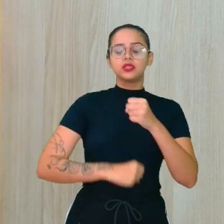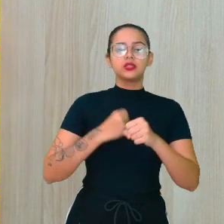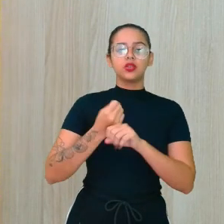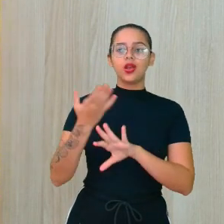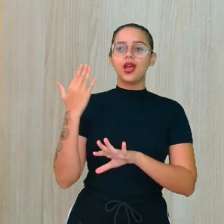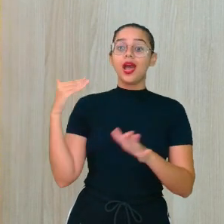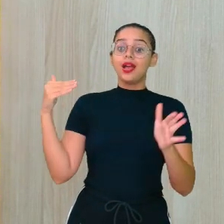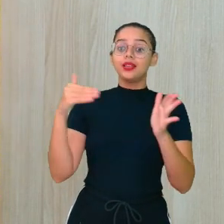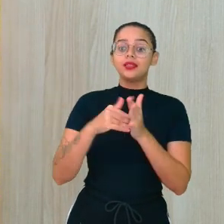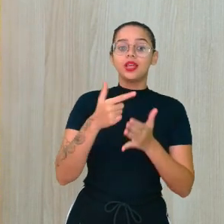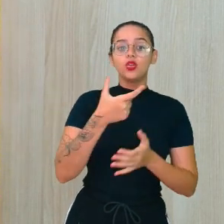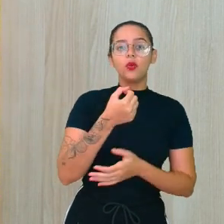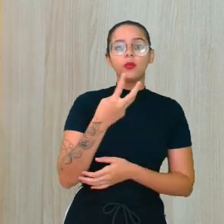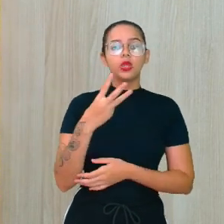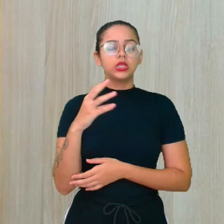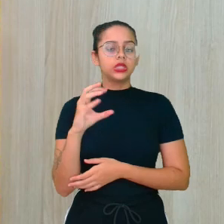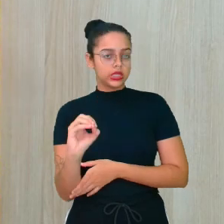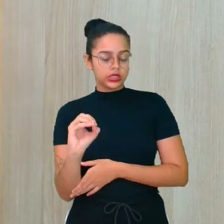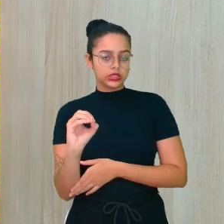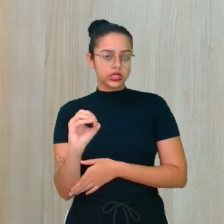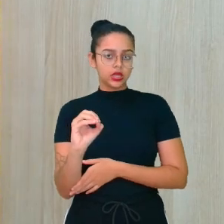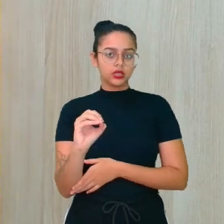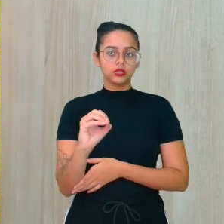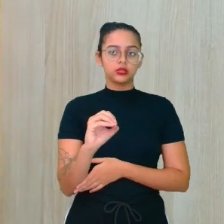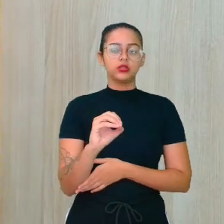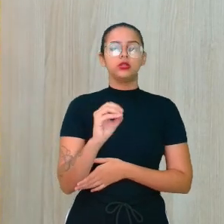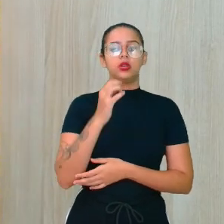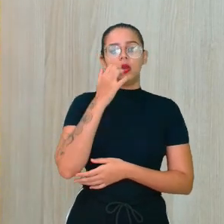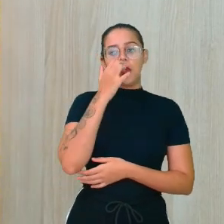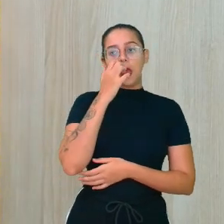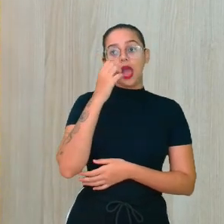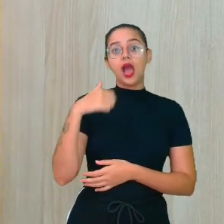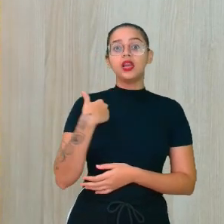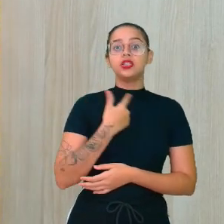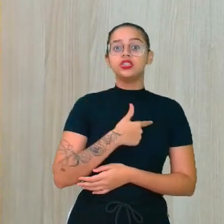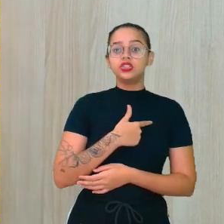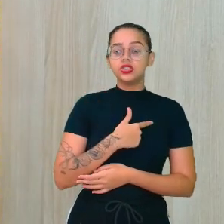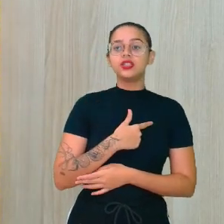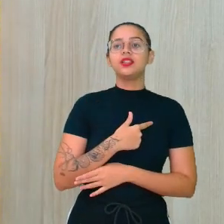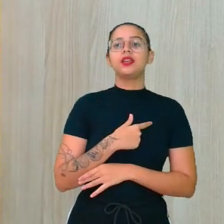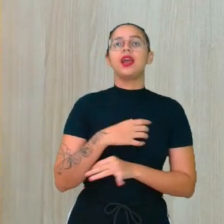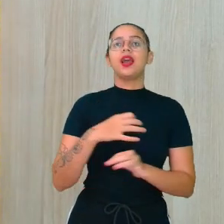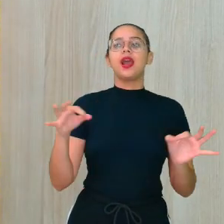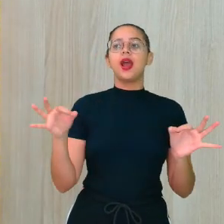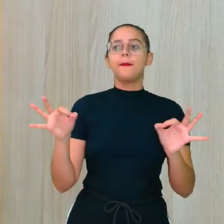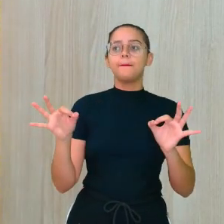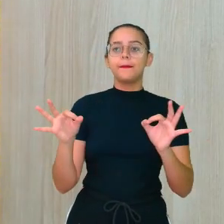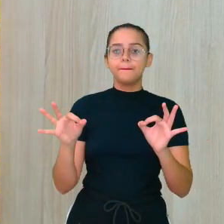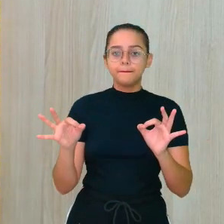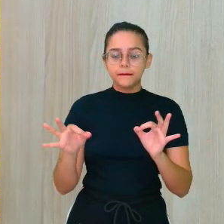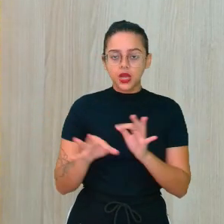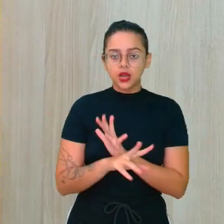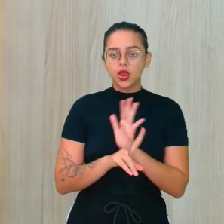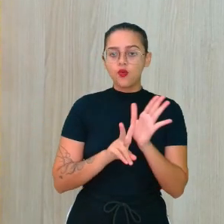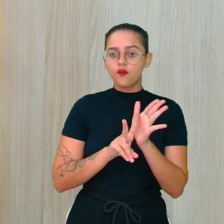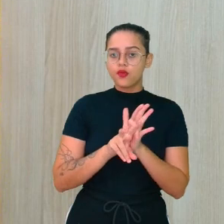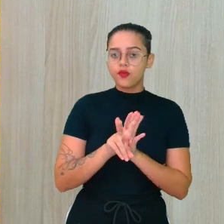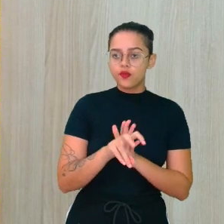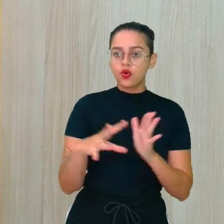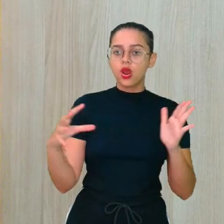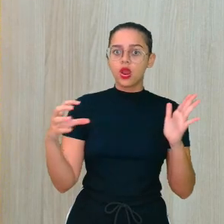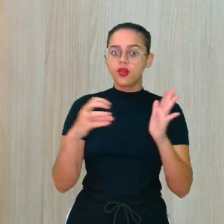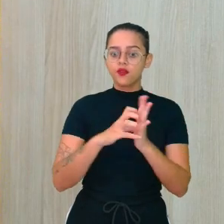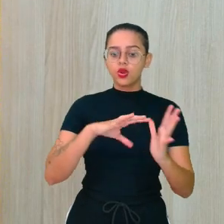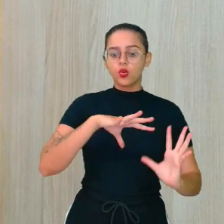até 2030, de 2020 a 2030, a gente erradicaria o vírus do HIV